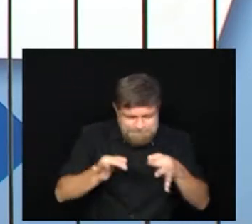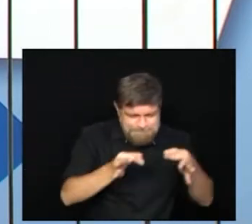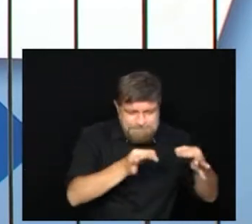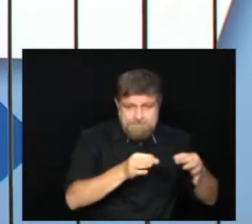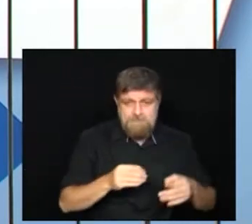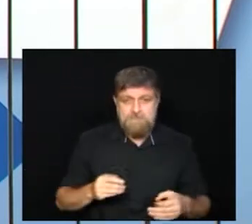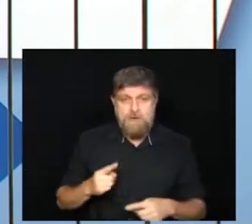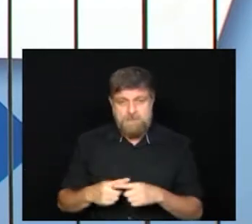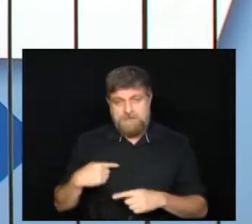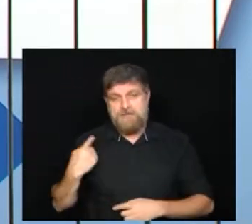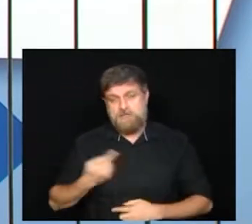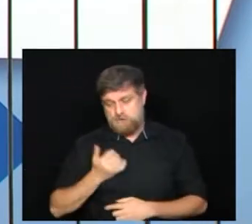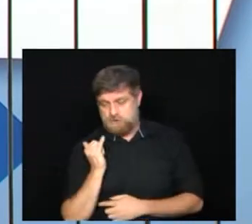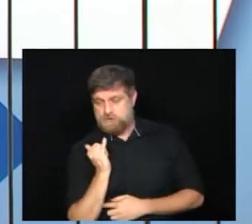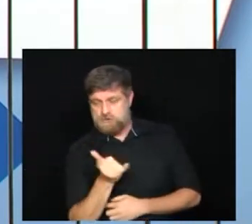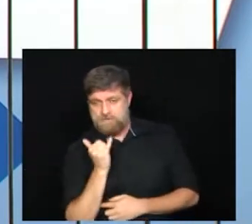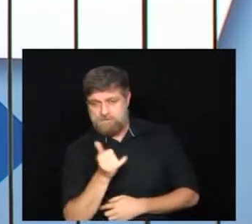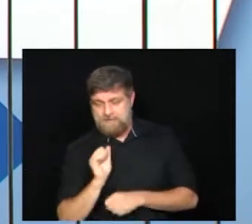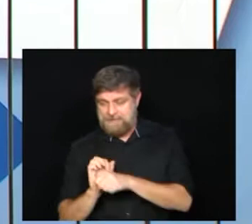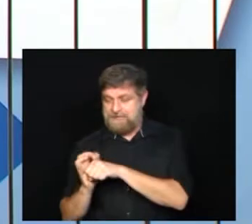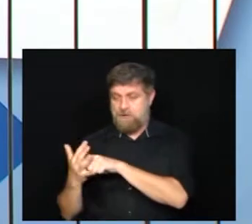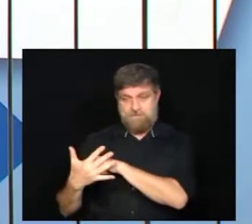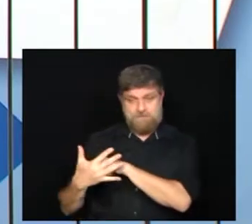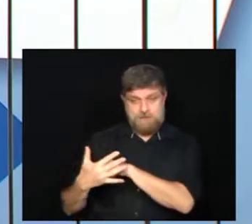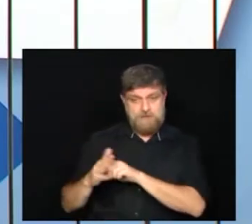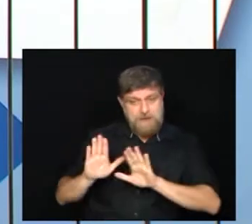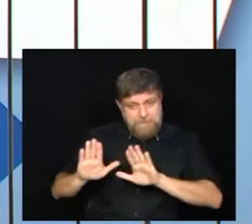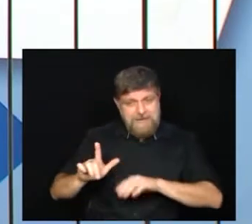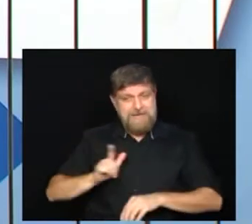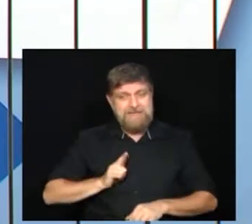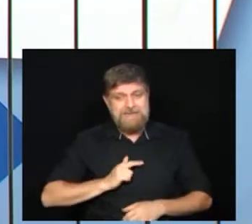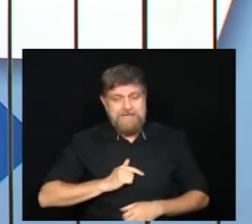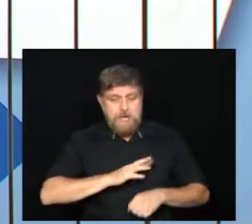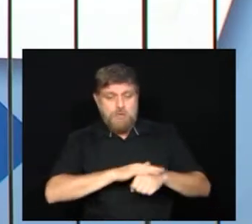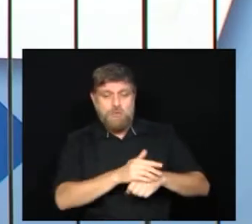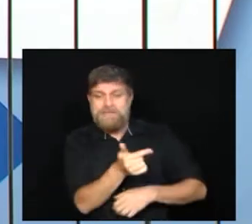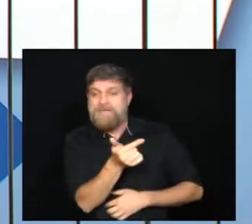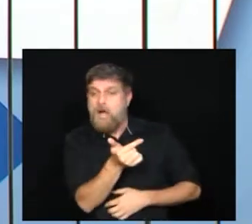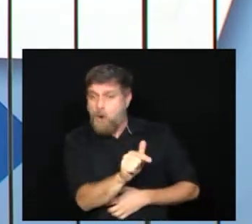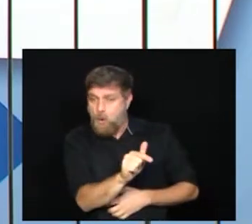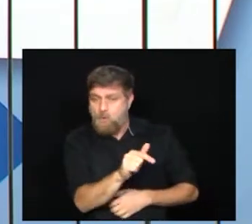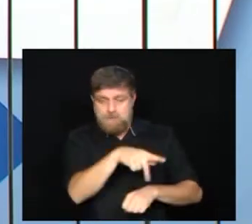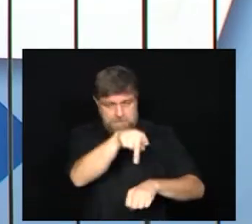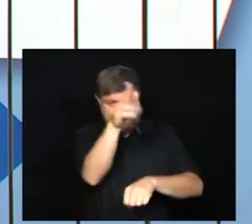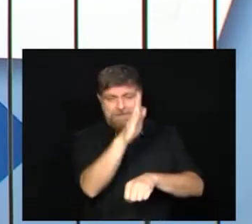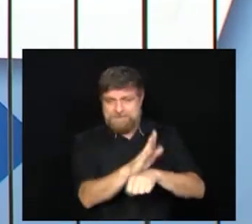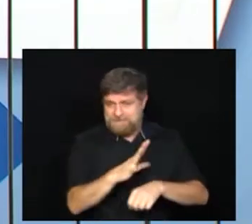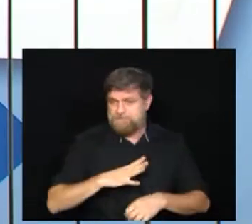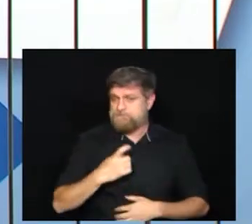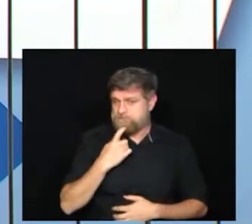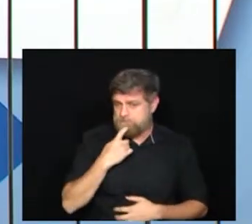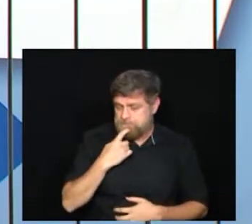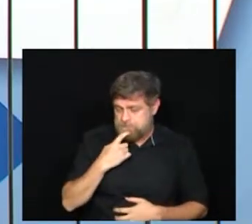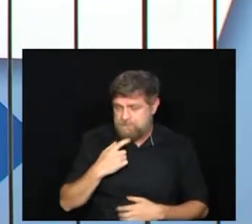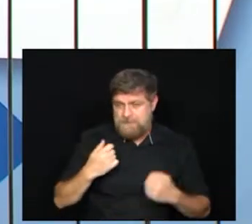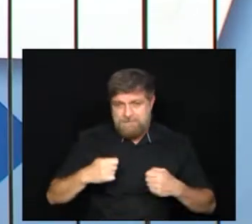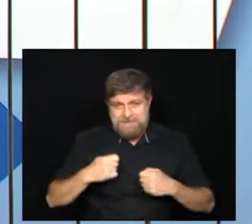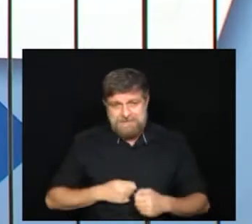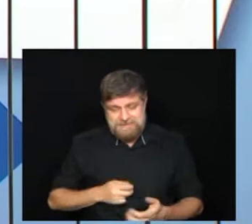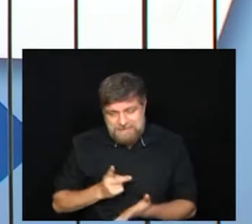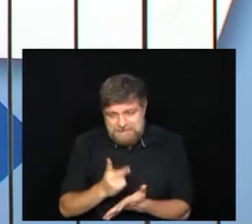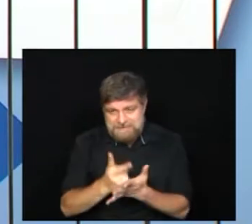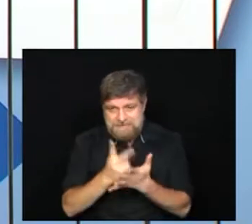até porque a gente fala sempre aqui da Covid, mas nós temos outras doenças no país, em Campinas, e claro, sempre com